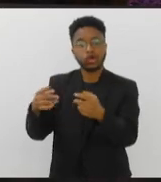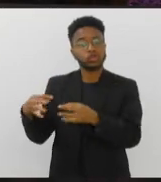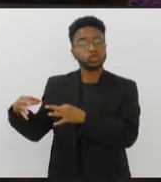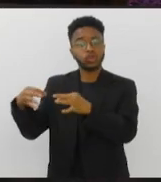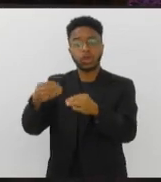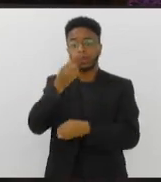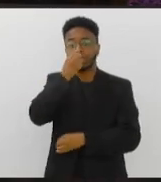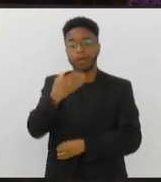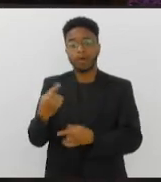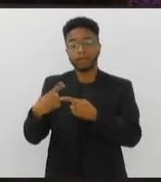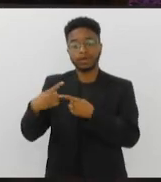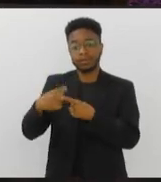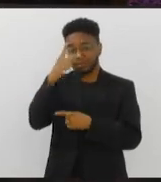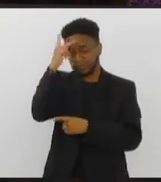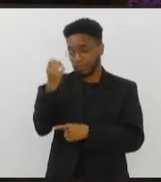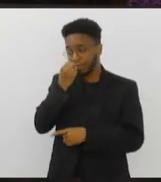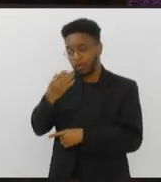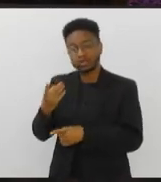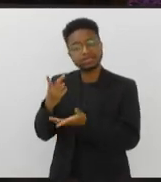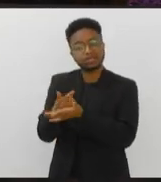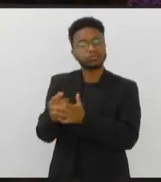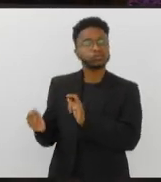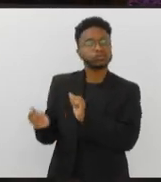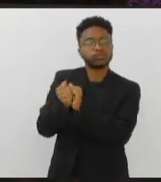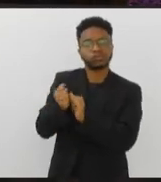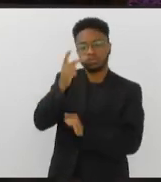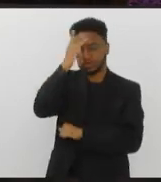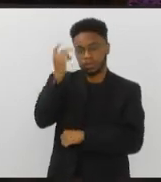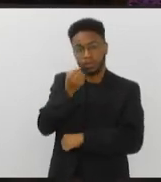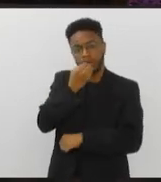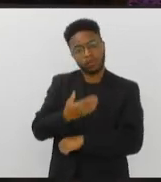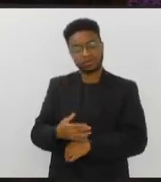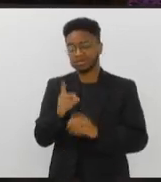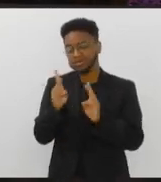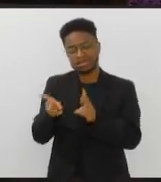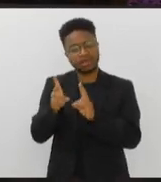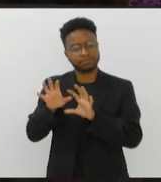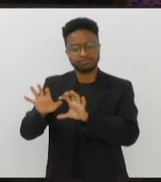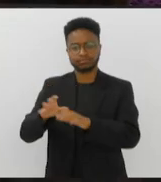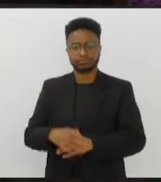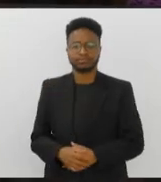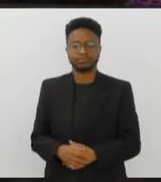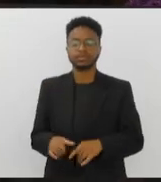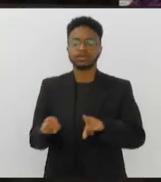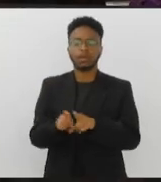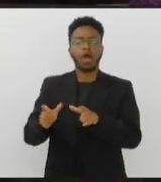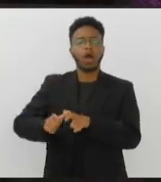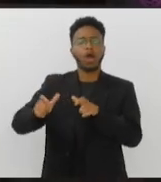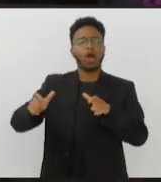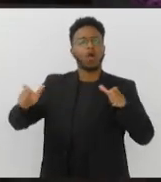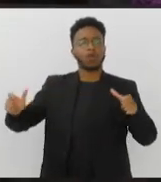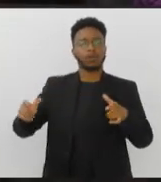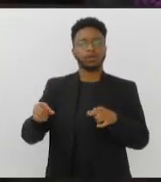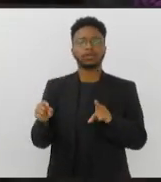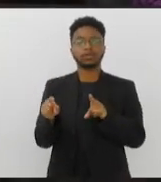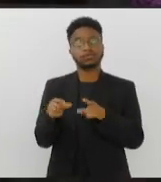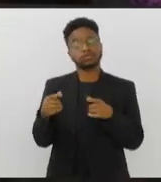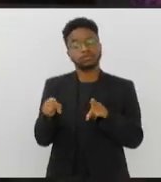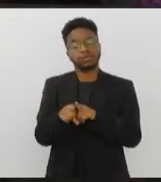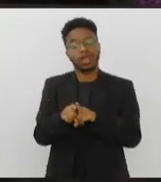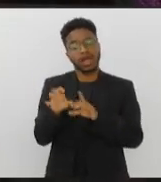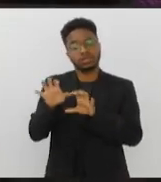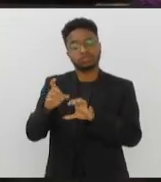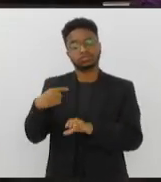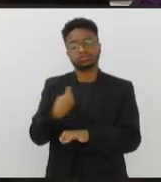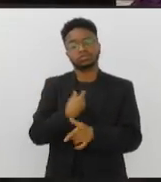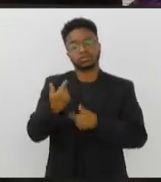porque os bons andam com os bons. É sempre assim. E isso vai crescendo, e é assim que a gente tem feito o nosso